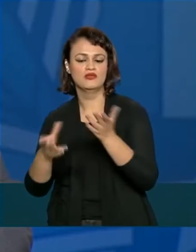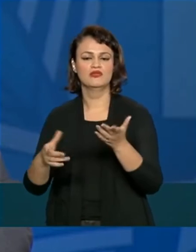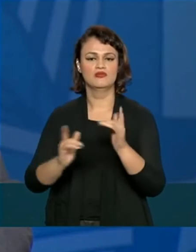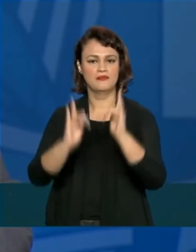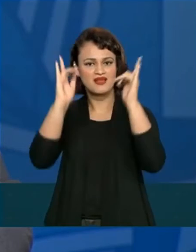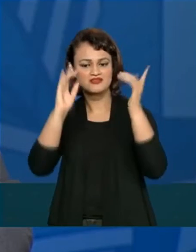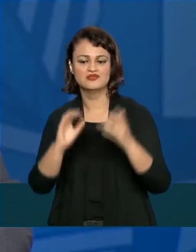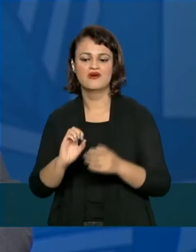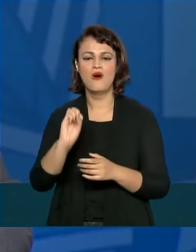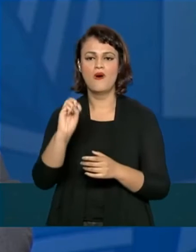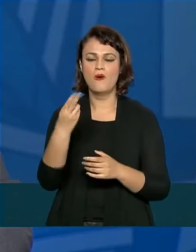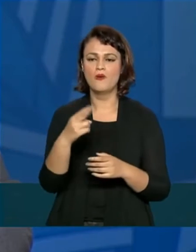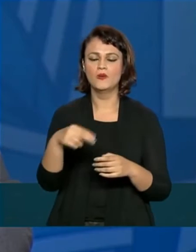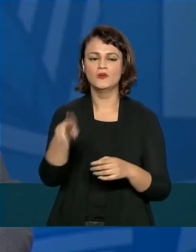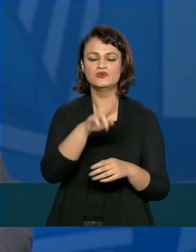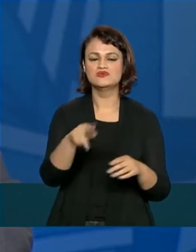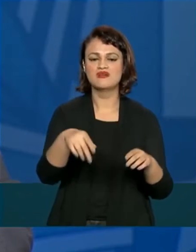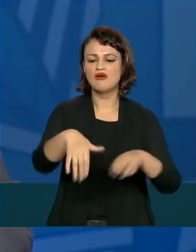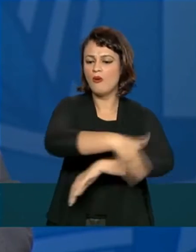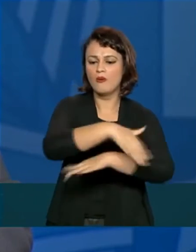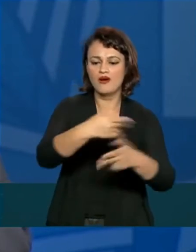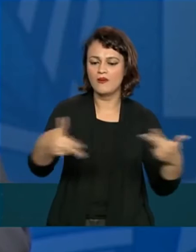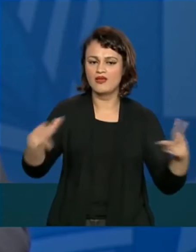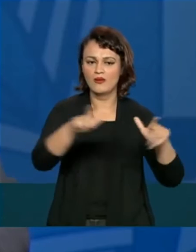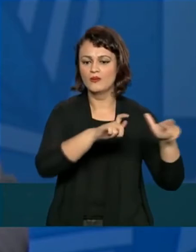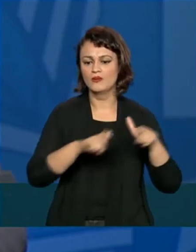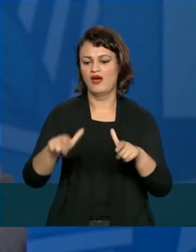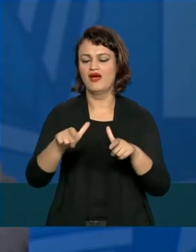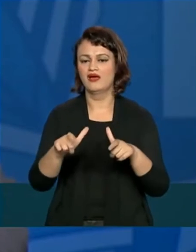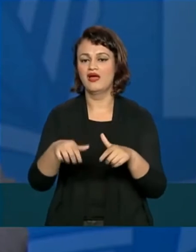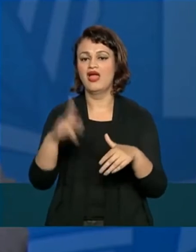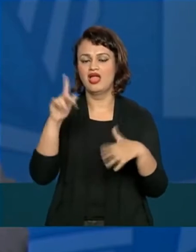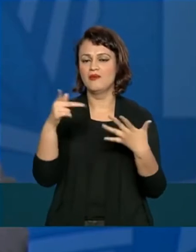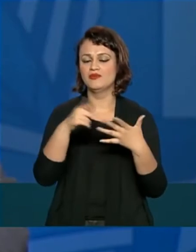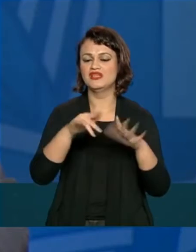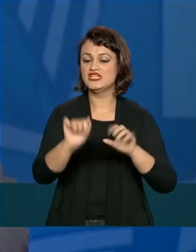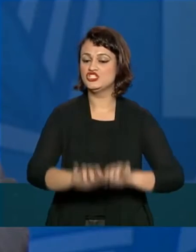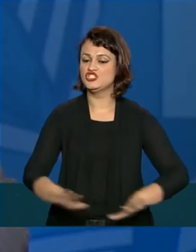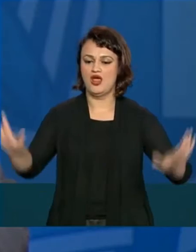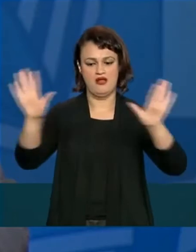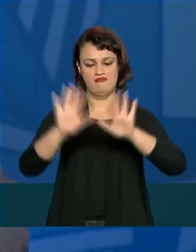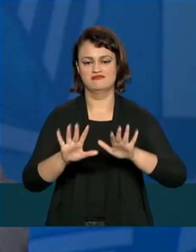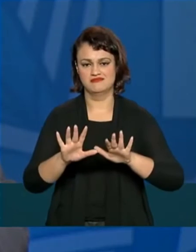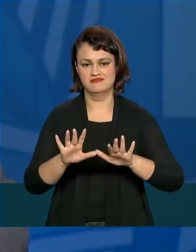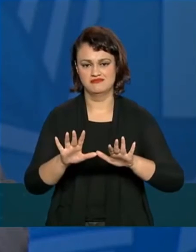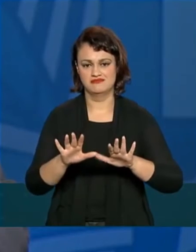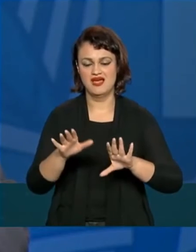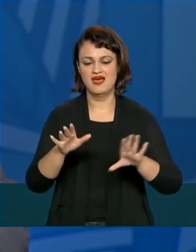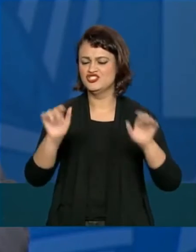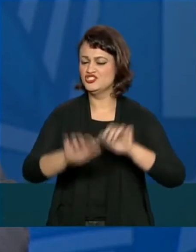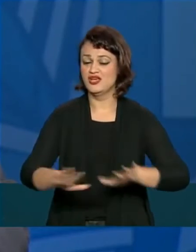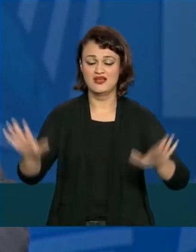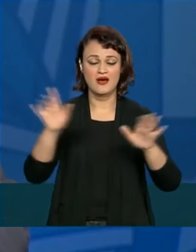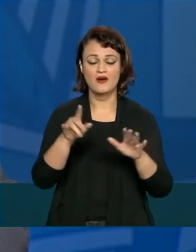uso de um espaço público. Então, ela orienta, como eu coloquei, são orientações